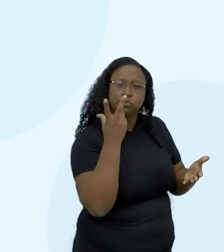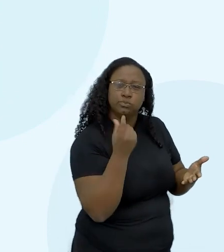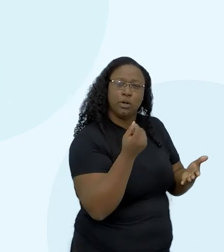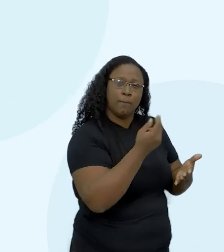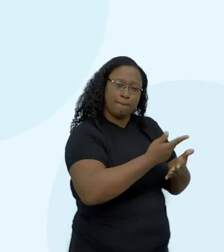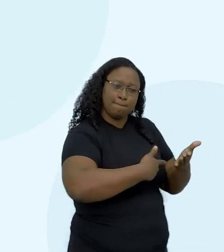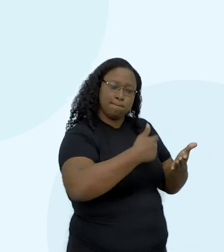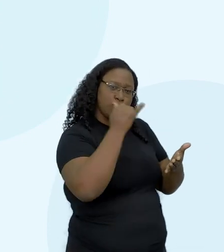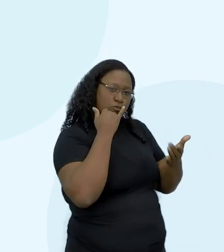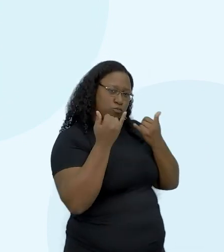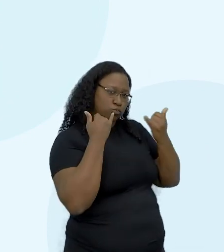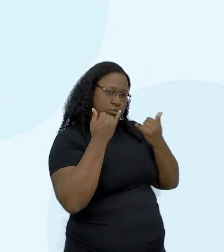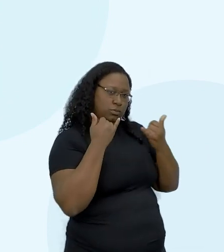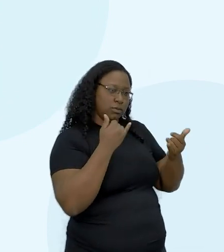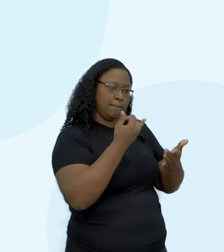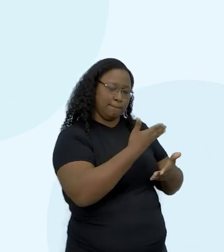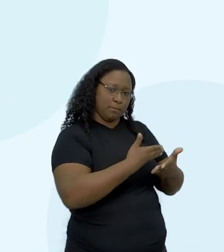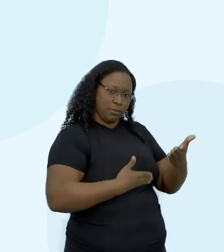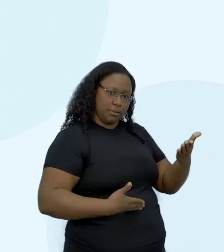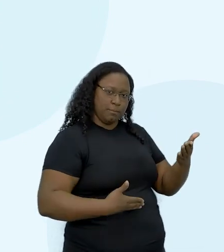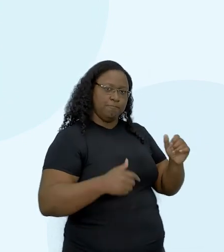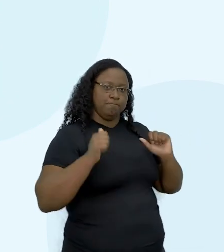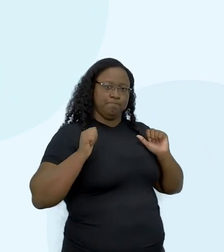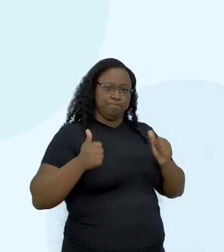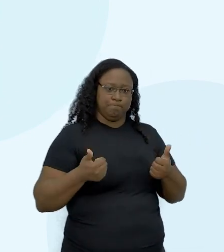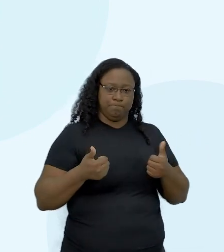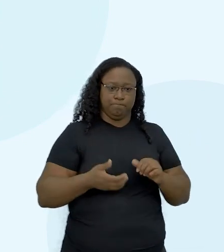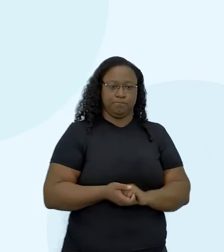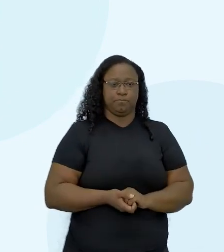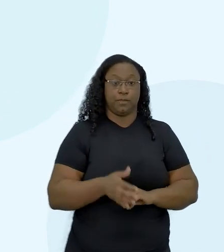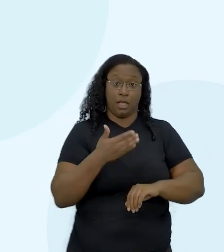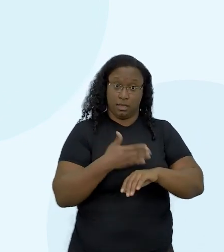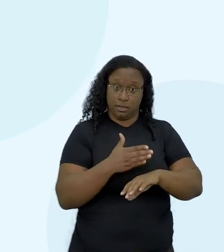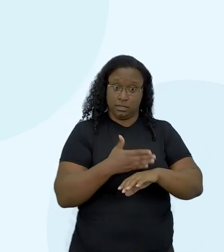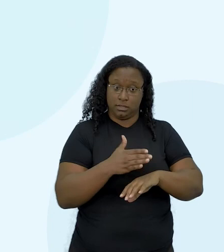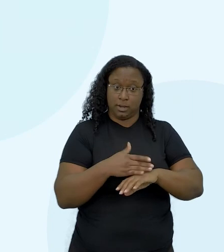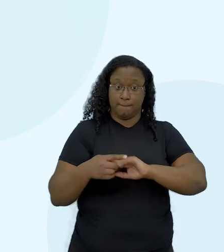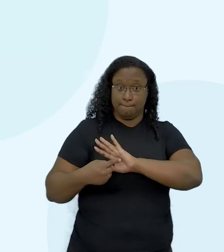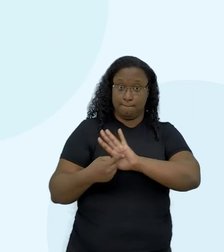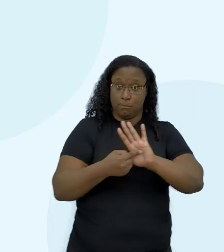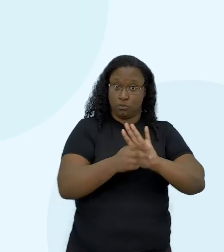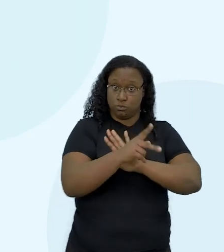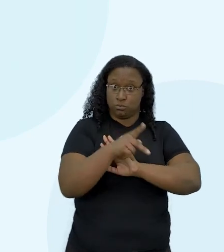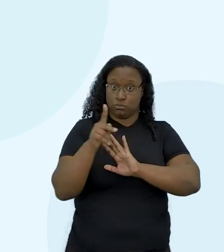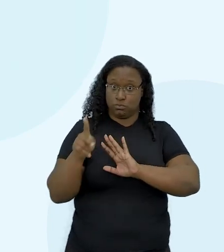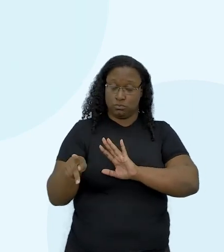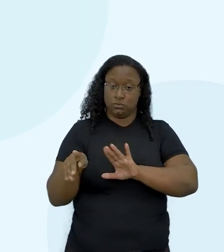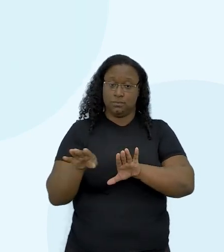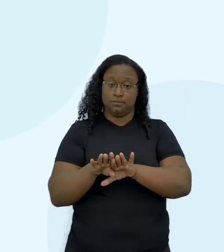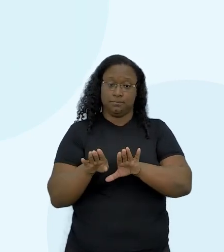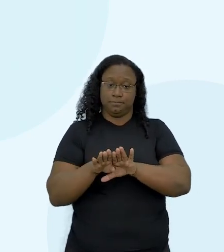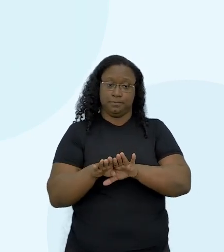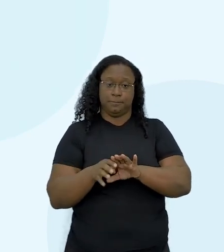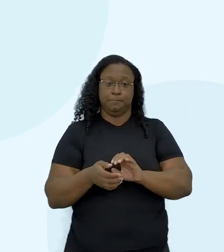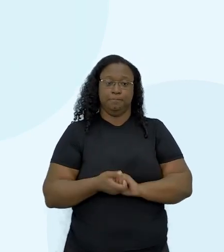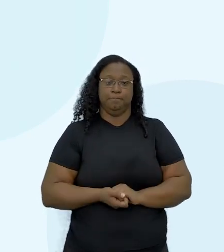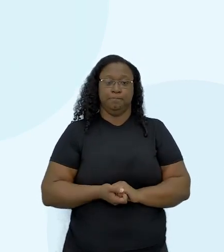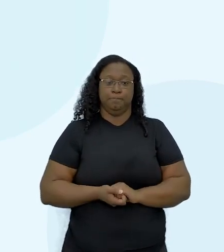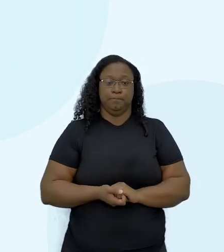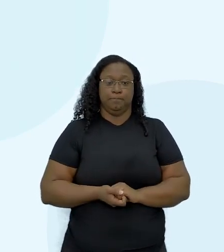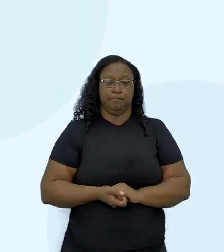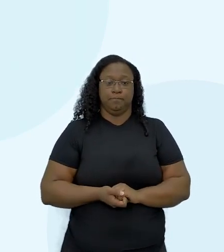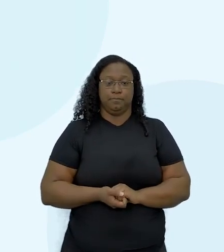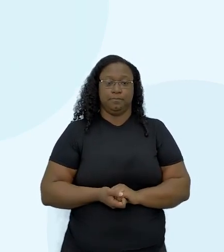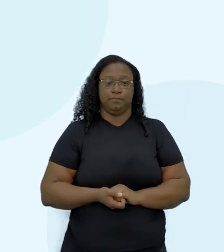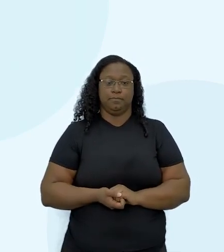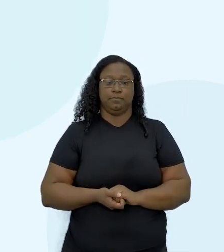para fundamentar os seus argumentos e treinar. E aí você mostra aos seus professores aí que estão acompanhando. Aí